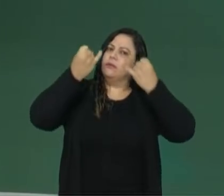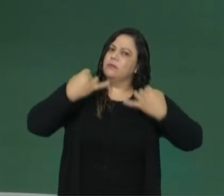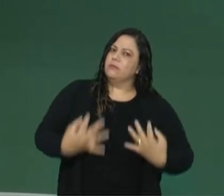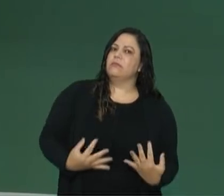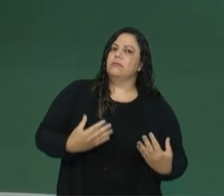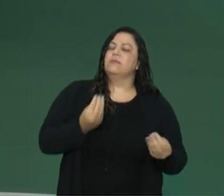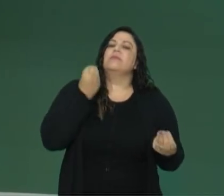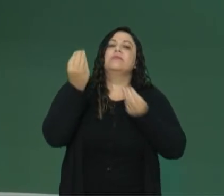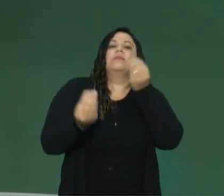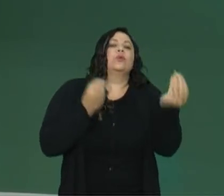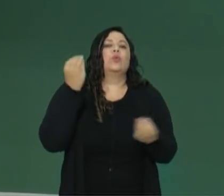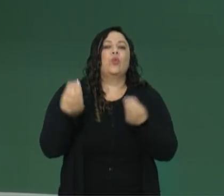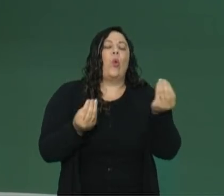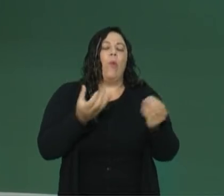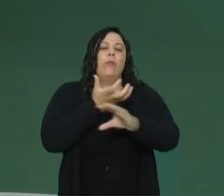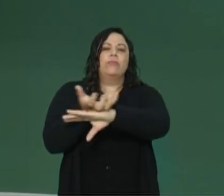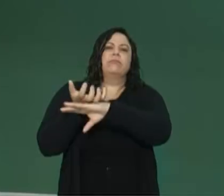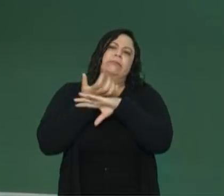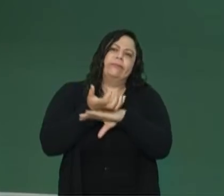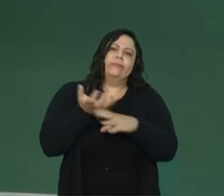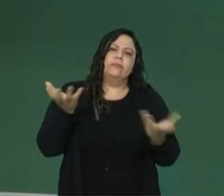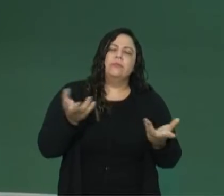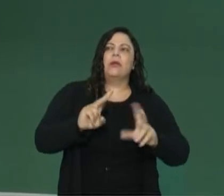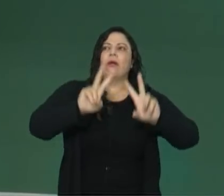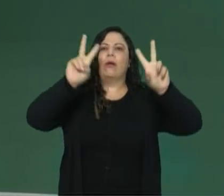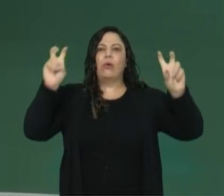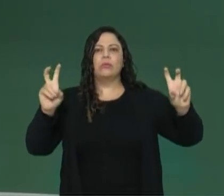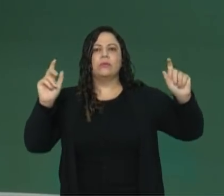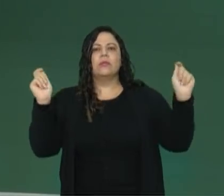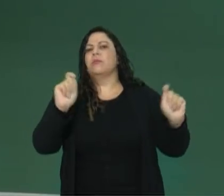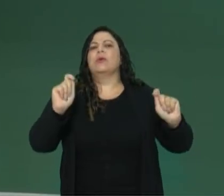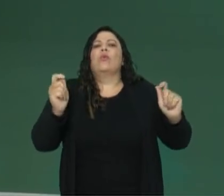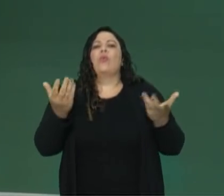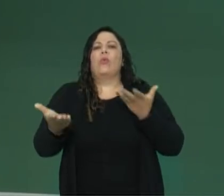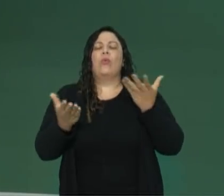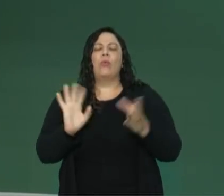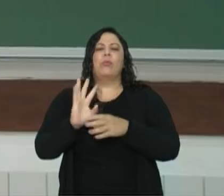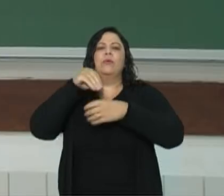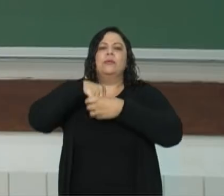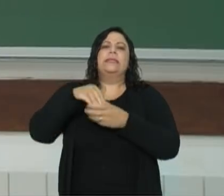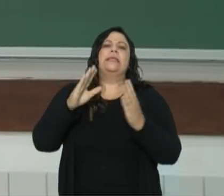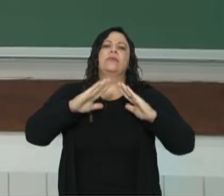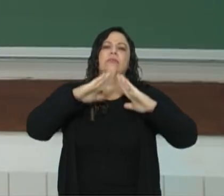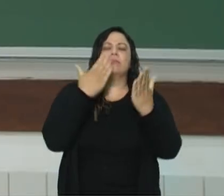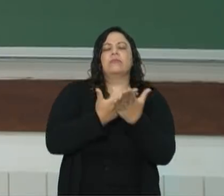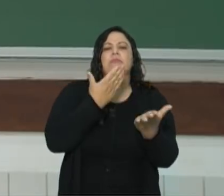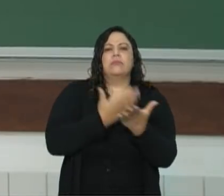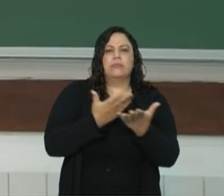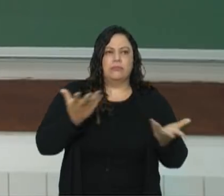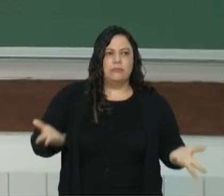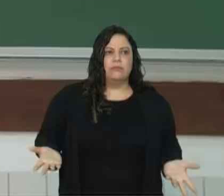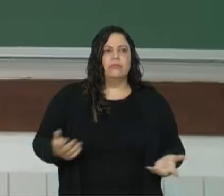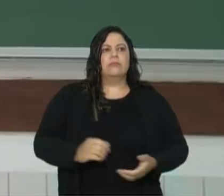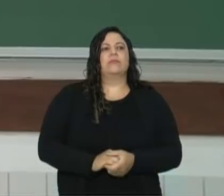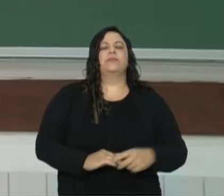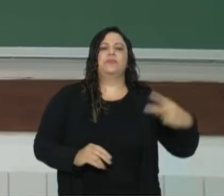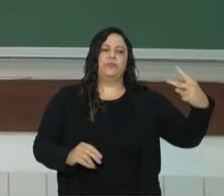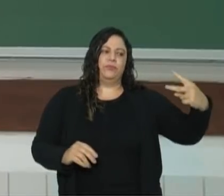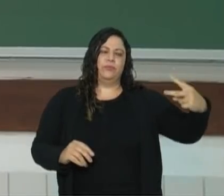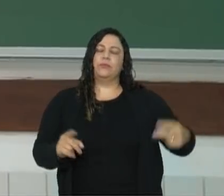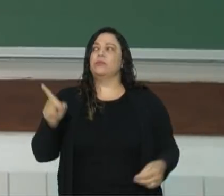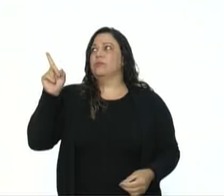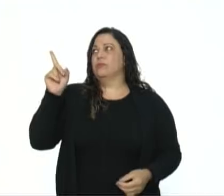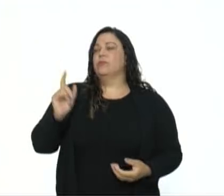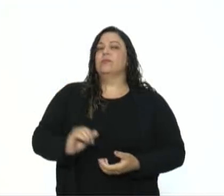como aquela disciplina, aliás, o tema vai entrar na escola e a reportagem vai manter isso, tá? Segundo parágrafo, quando